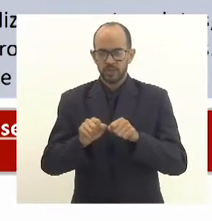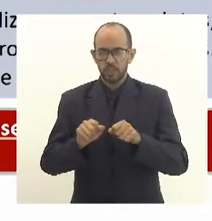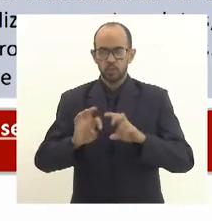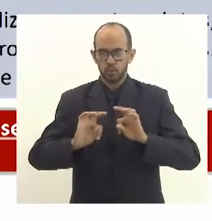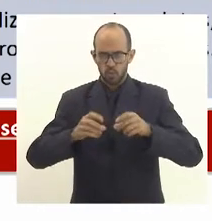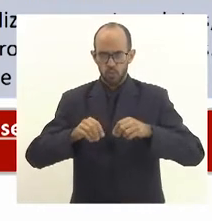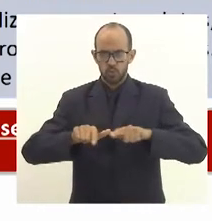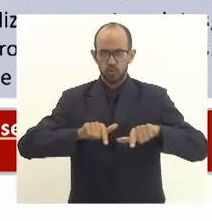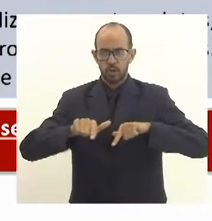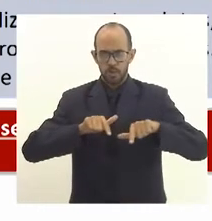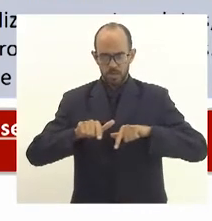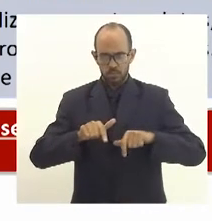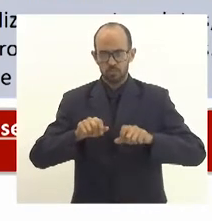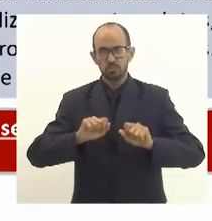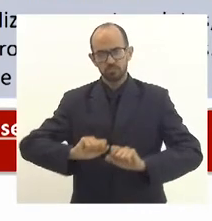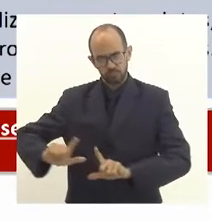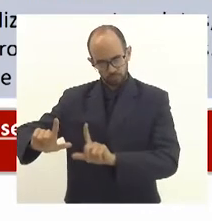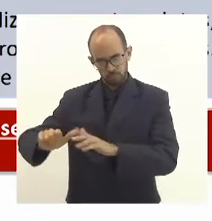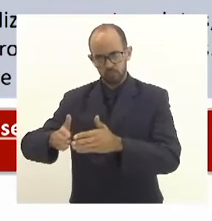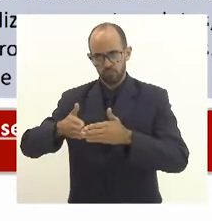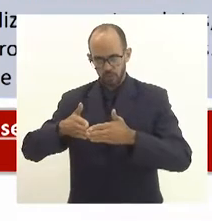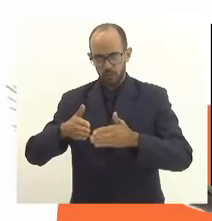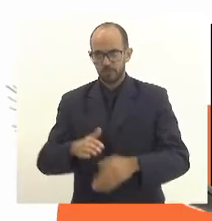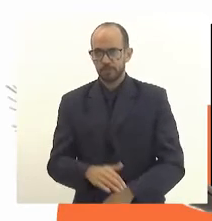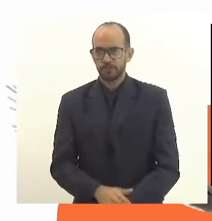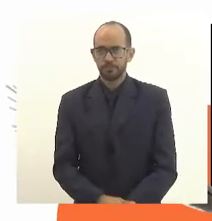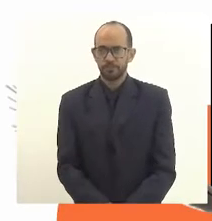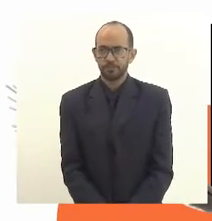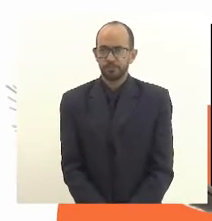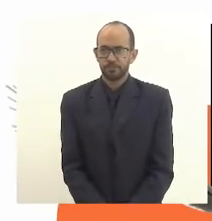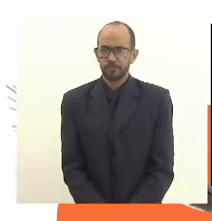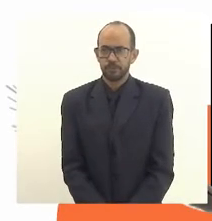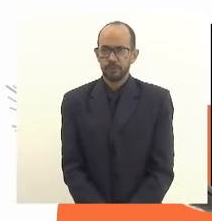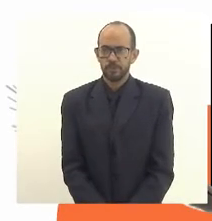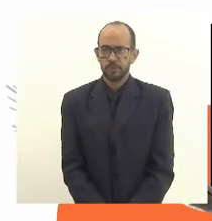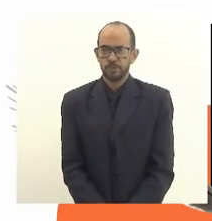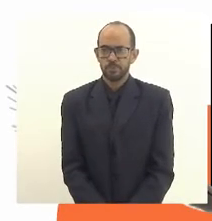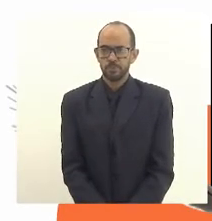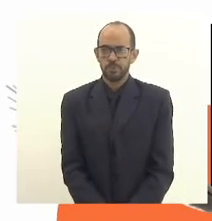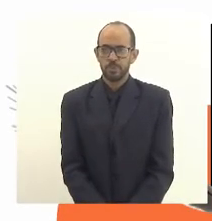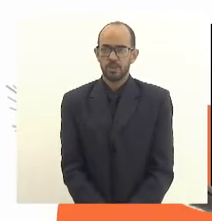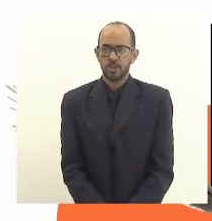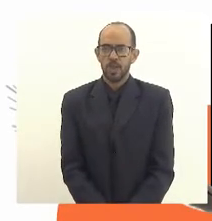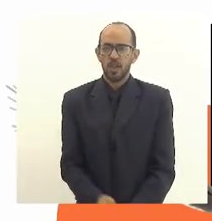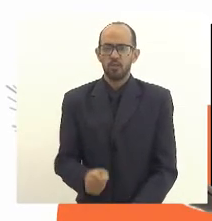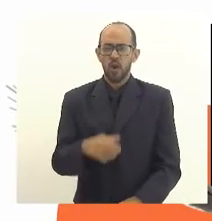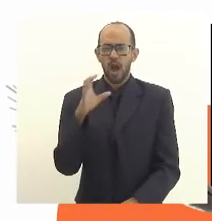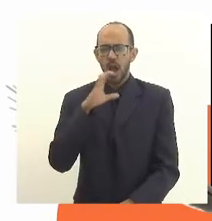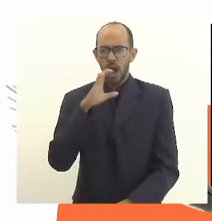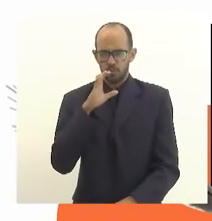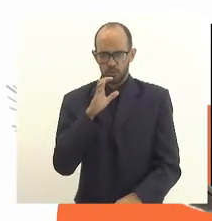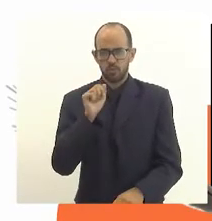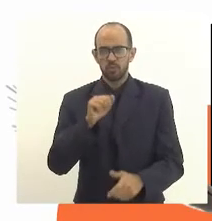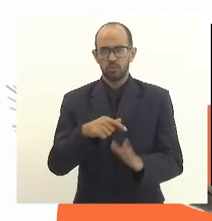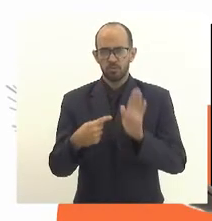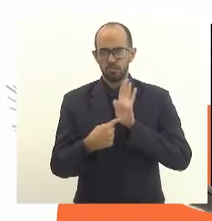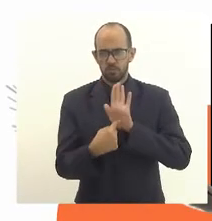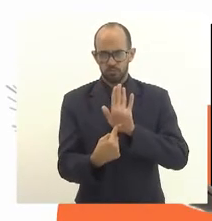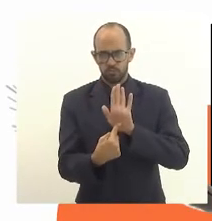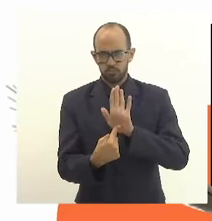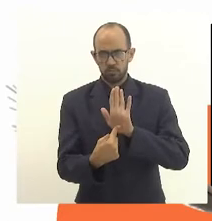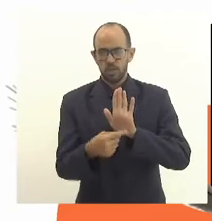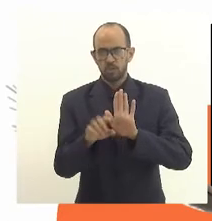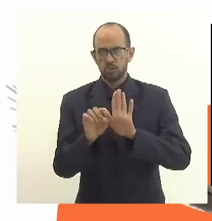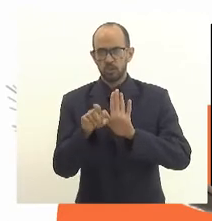fazer. Podemos seguir? Vou passar muito rápido aqui nessa lâmina. É